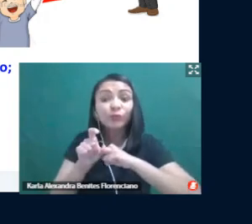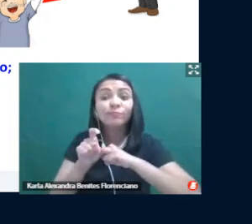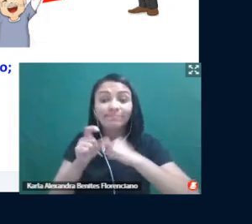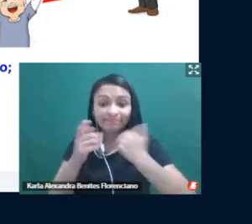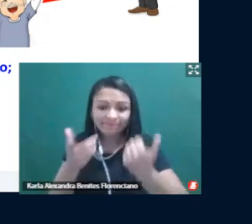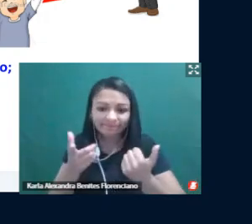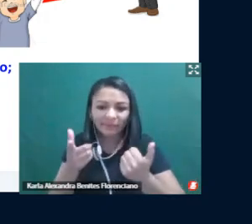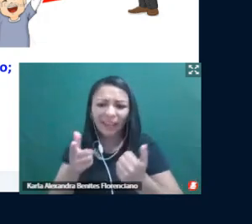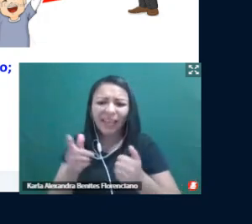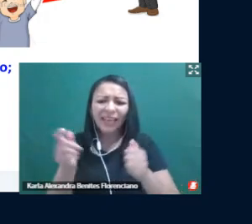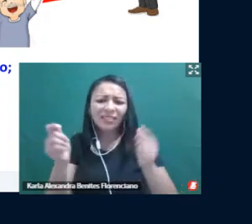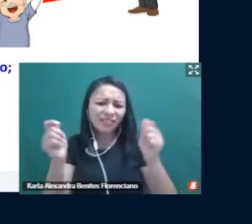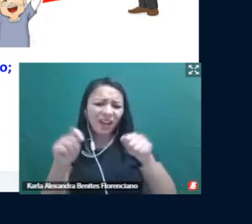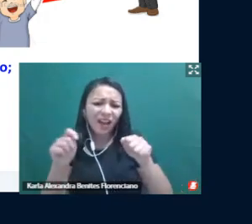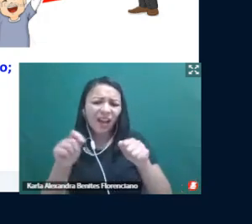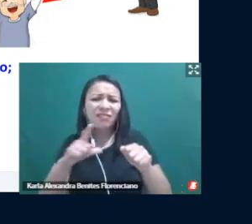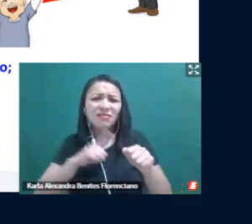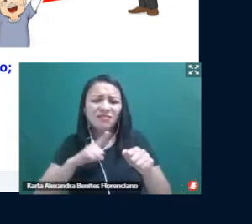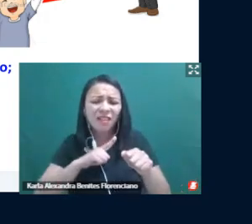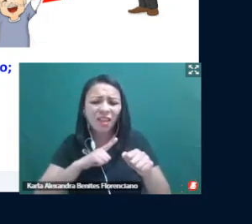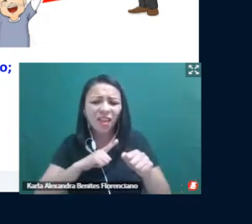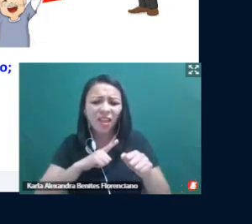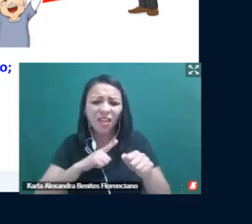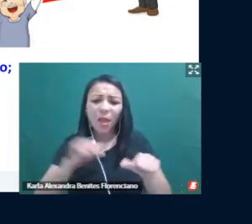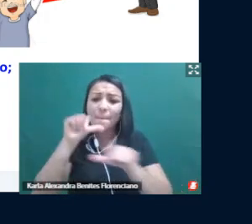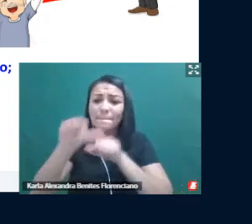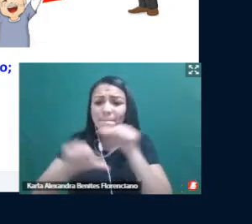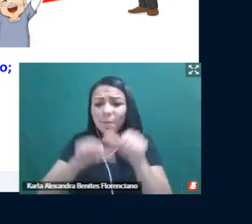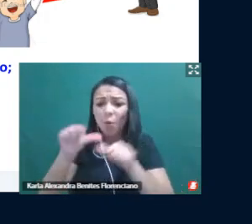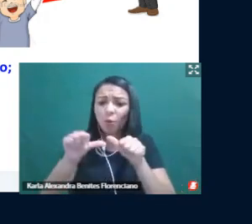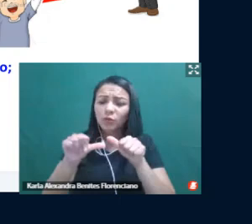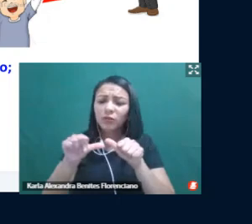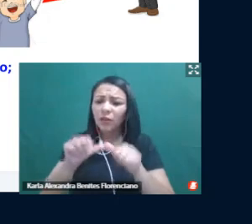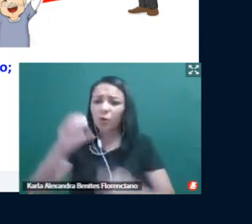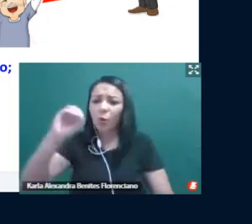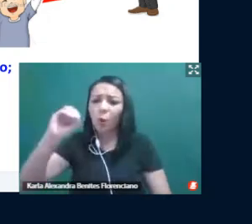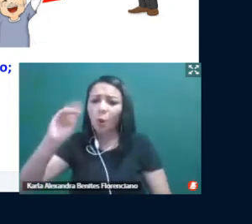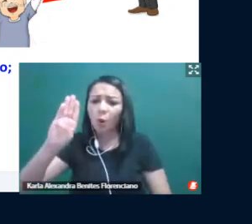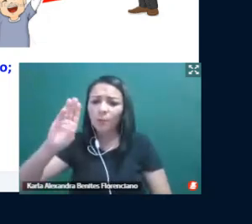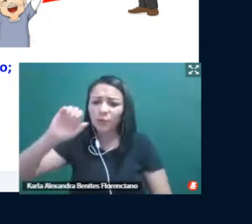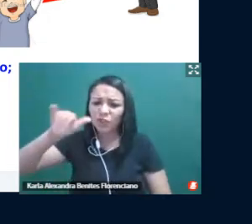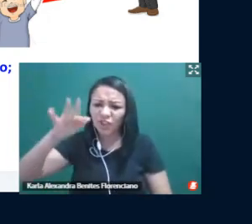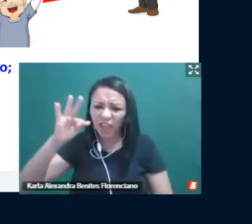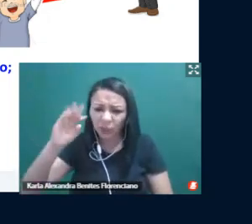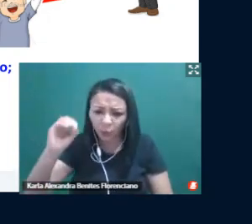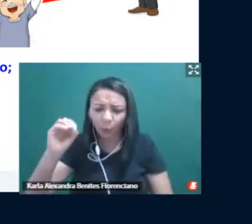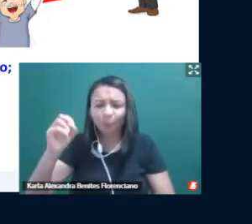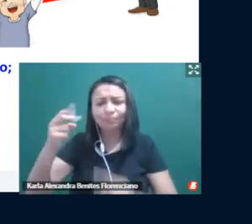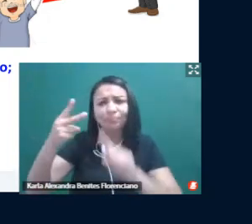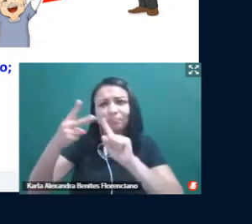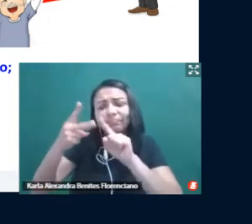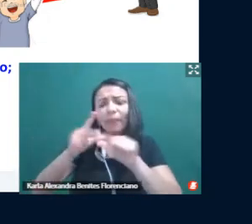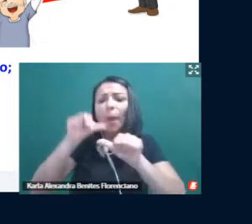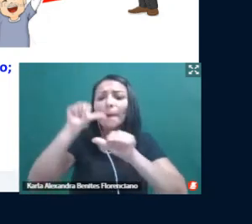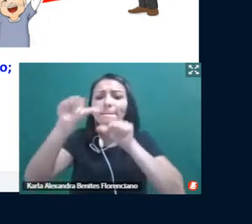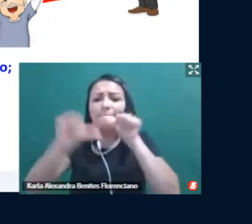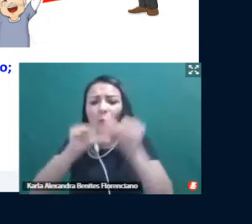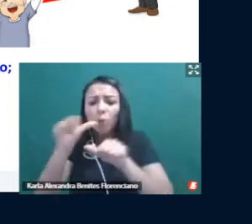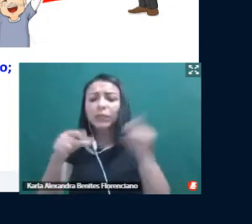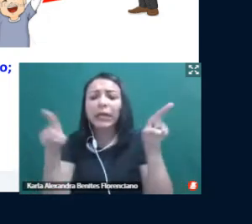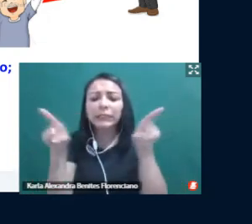posso ter predicativo tanto mudando objeto, como posso ter também predicativo